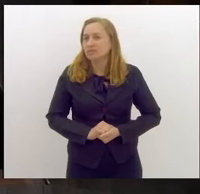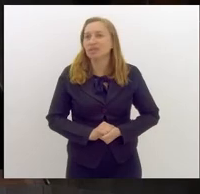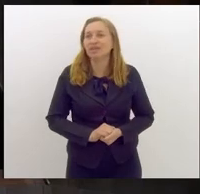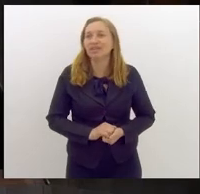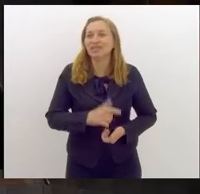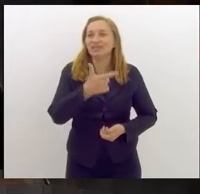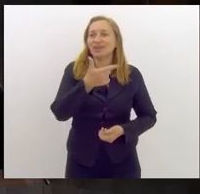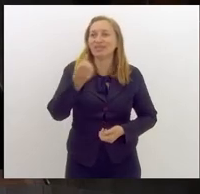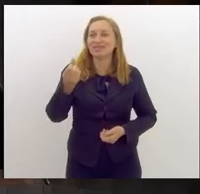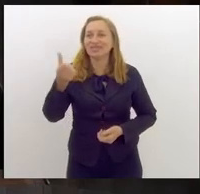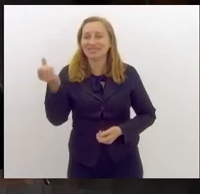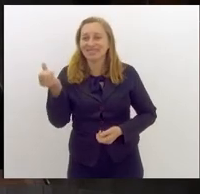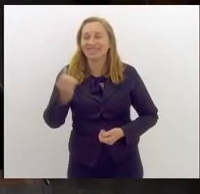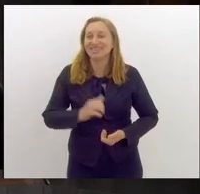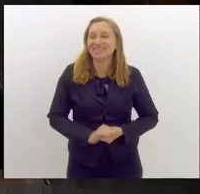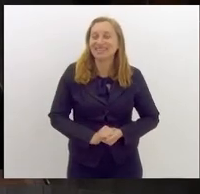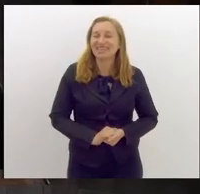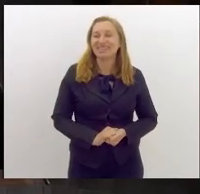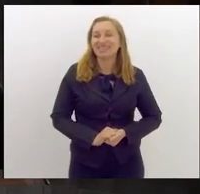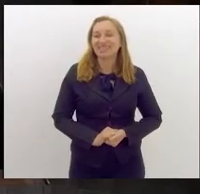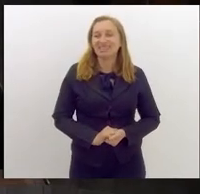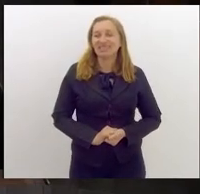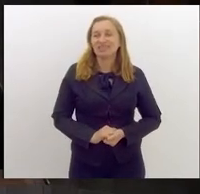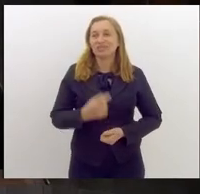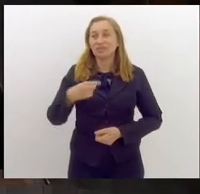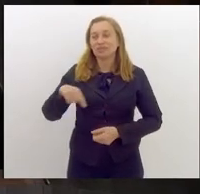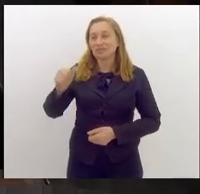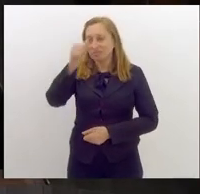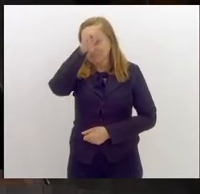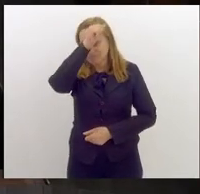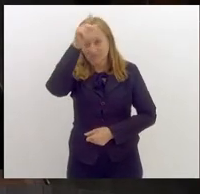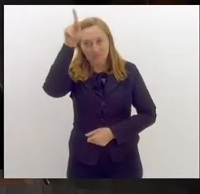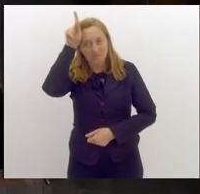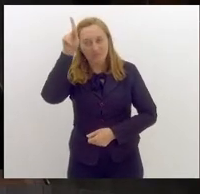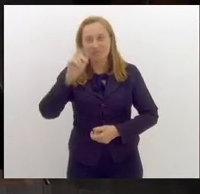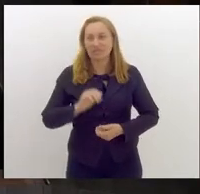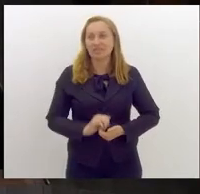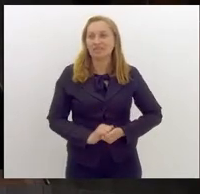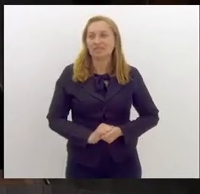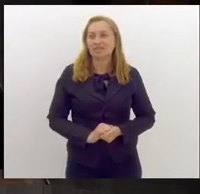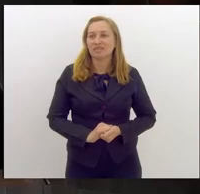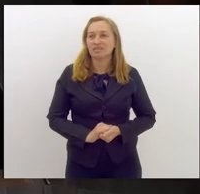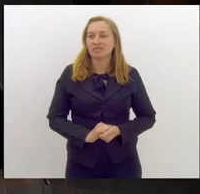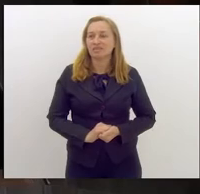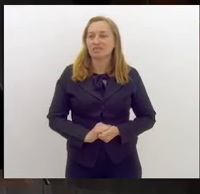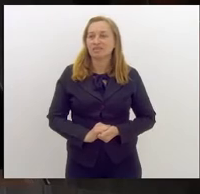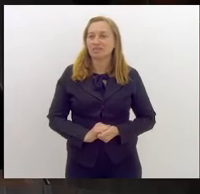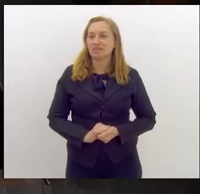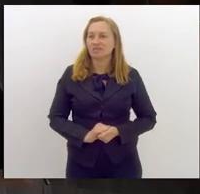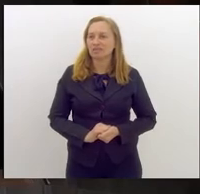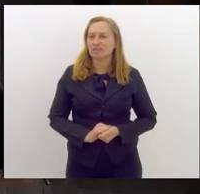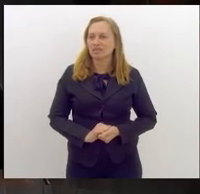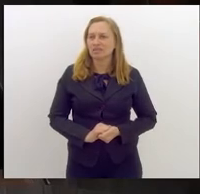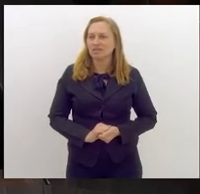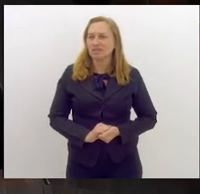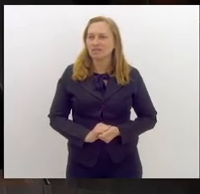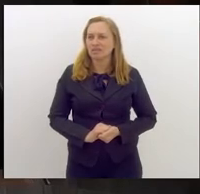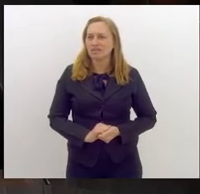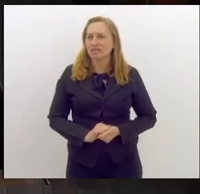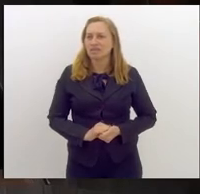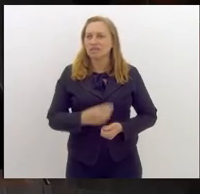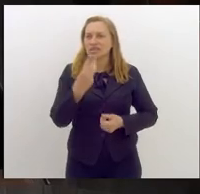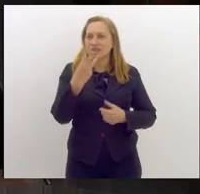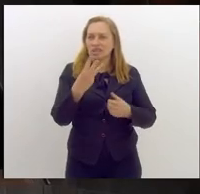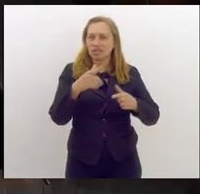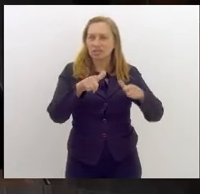2006 quando fui prefeito fiz uma desapropriação de três